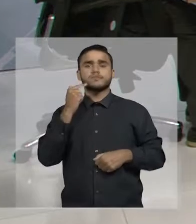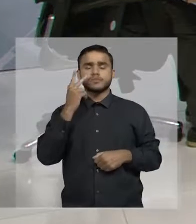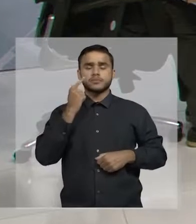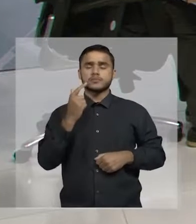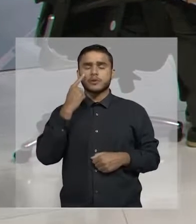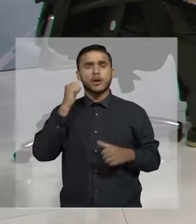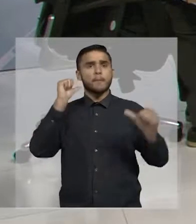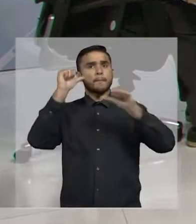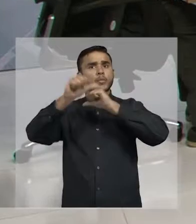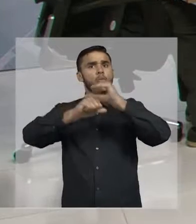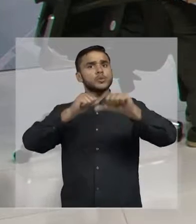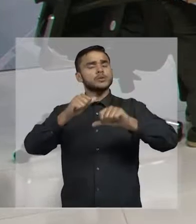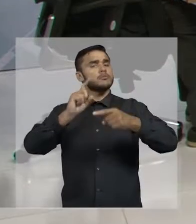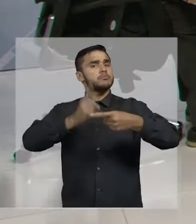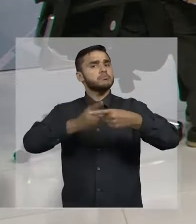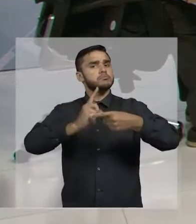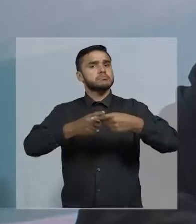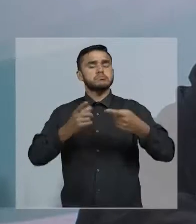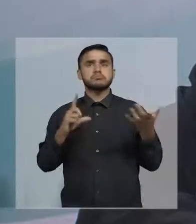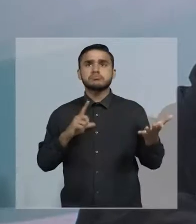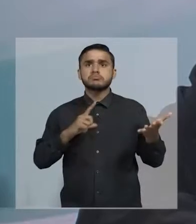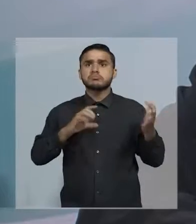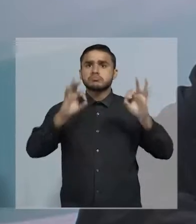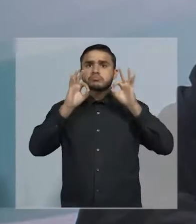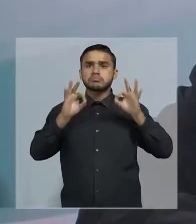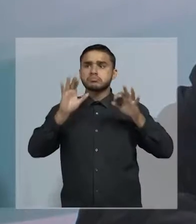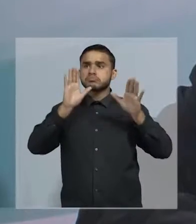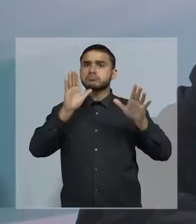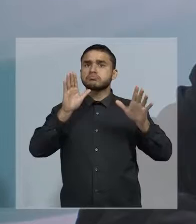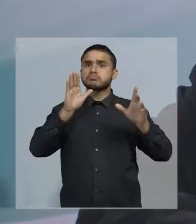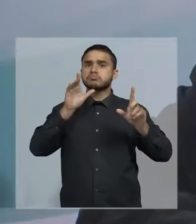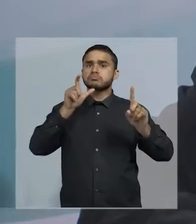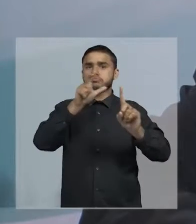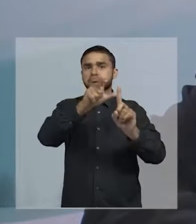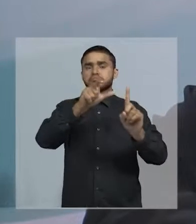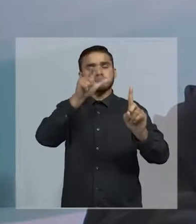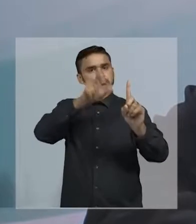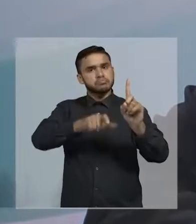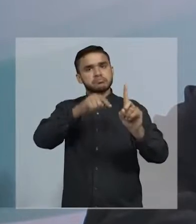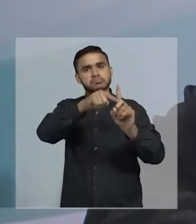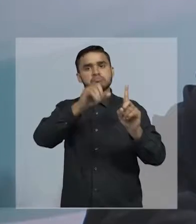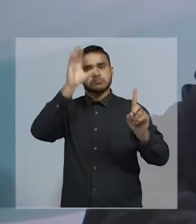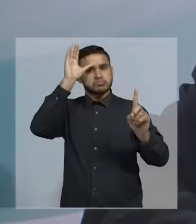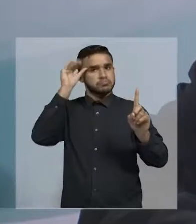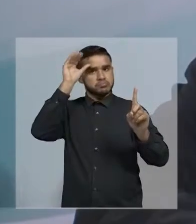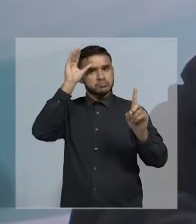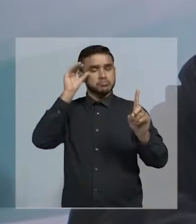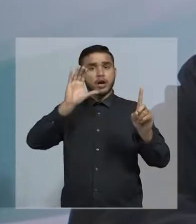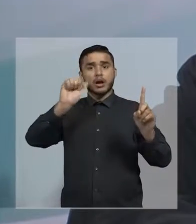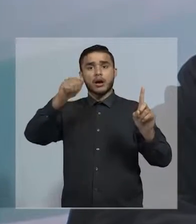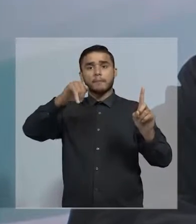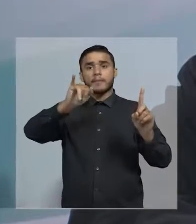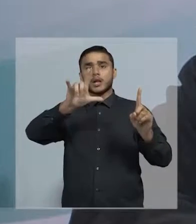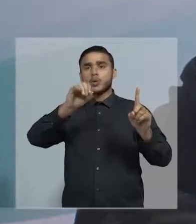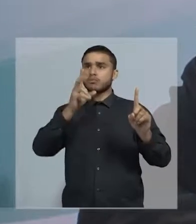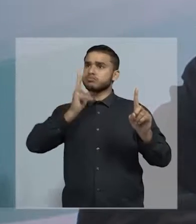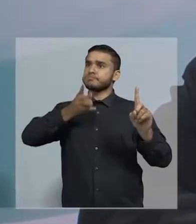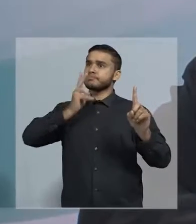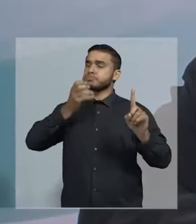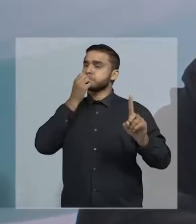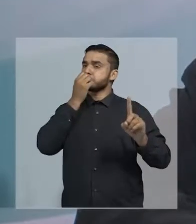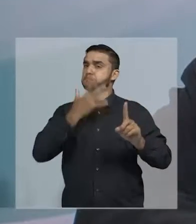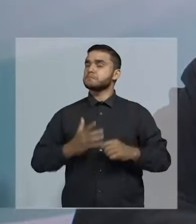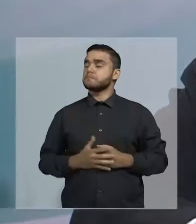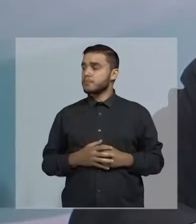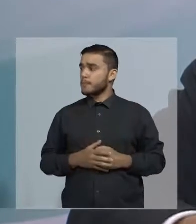mudança tão grande, tão favorável para o detentor do mandato, no caso, o governador Camilo Santana? Bom, primeiramente,